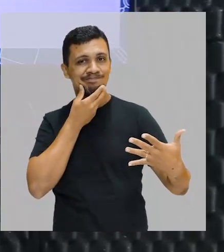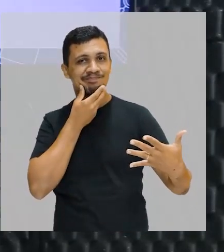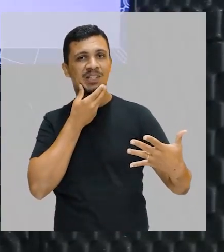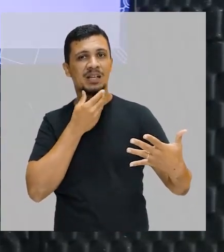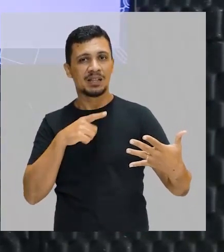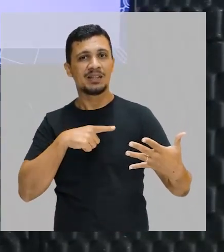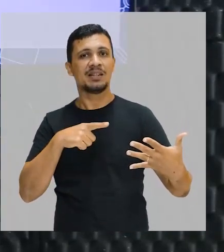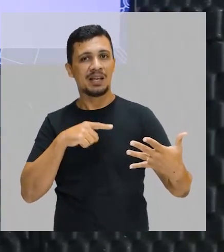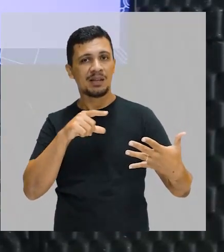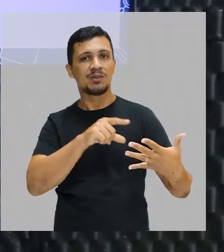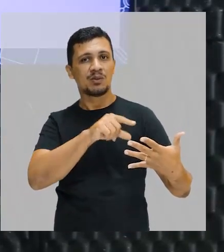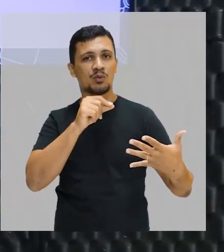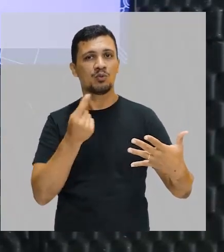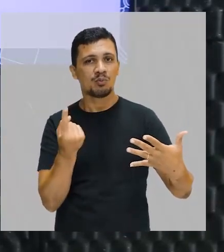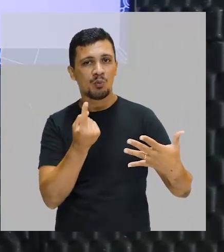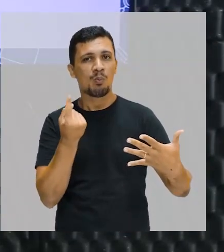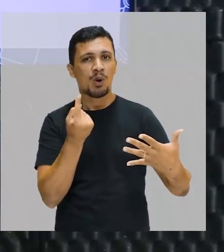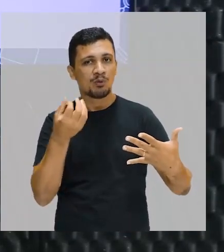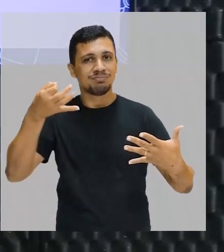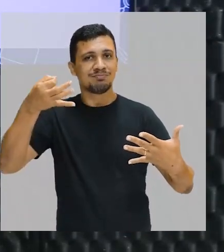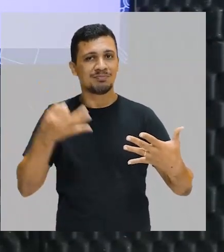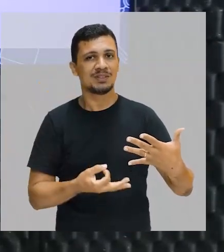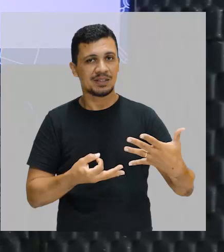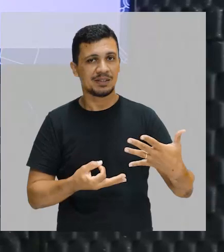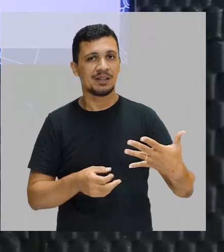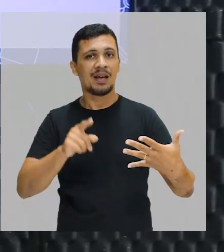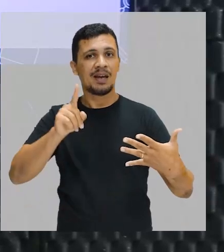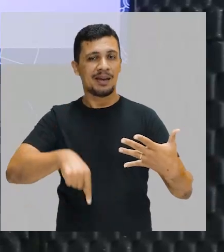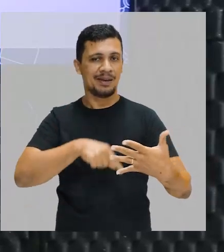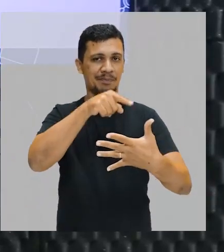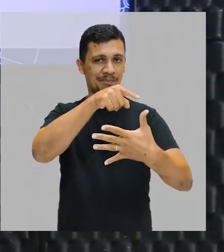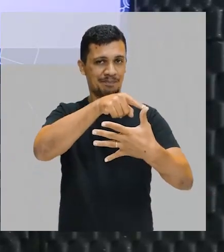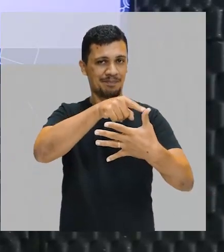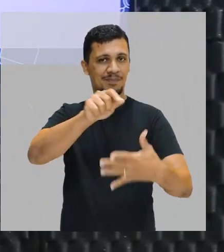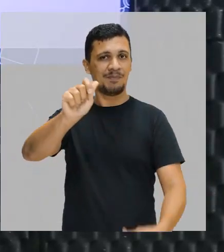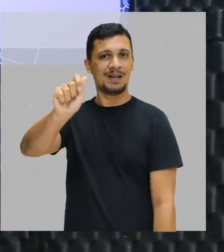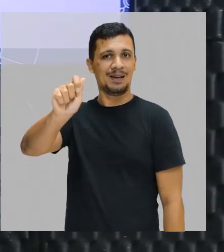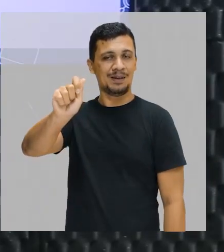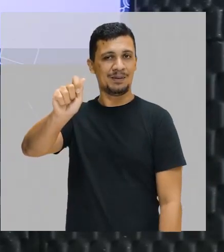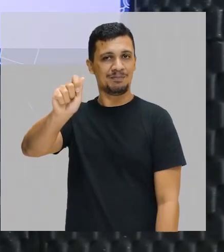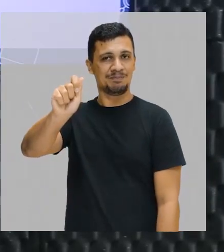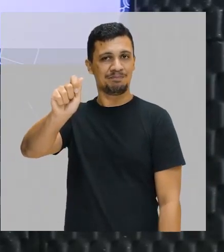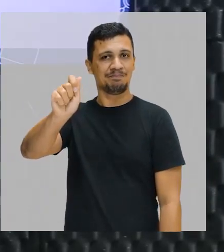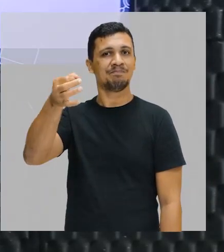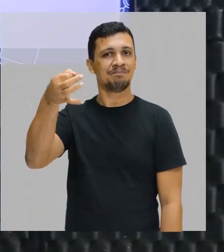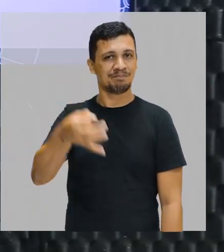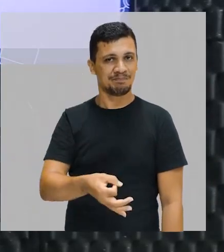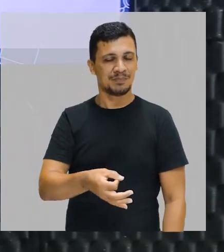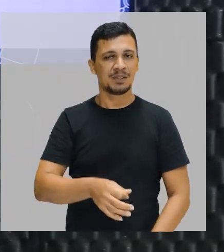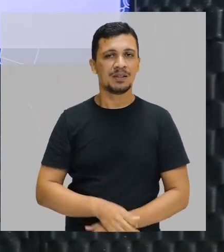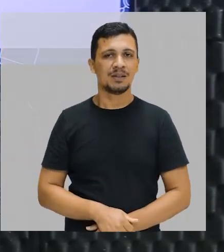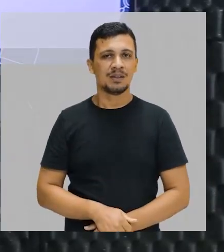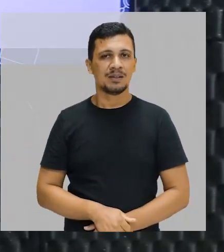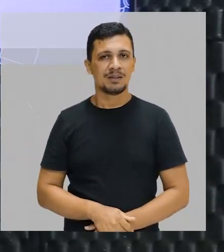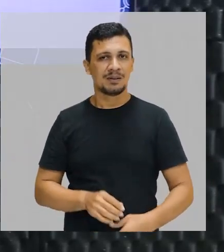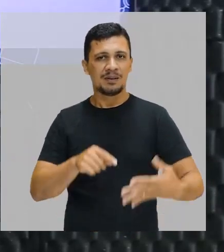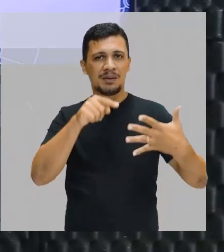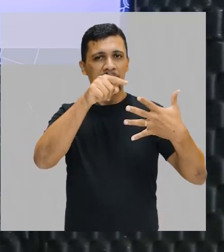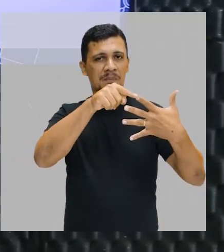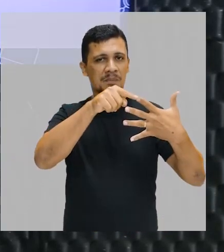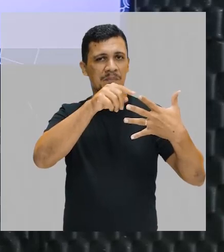ali uma opção. Tá? Esta opção para a gente é a letra A, portanto. Okay? Se você pegar da letra B em